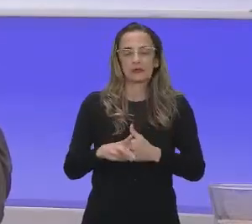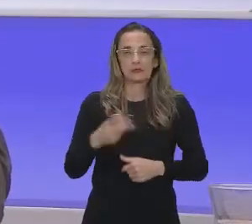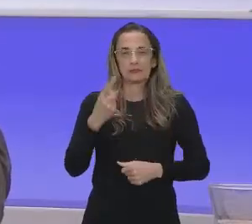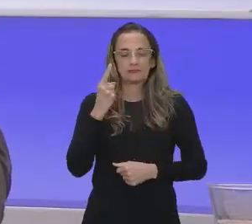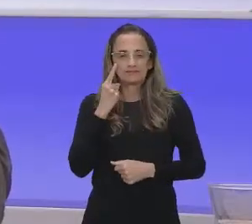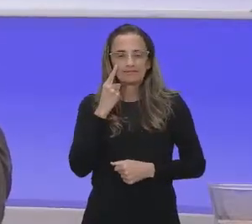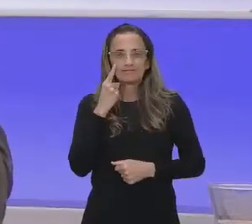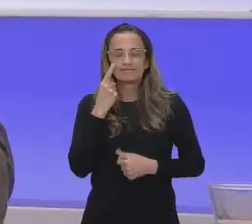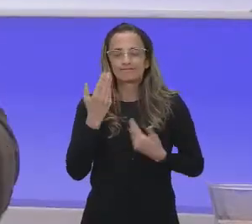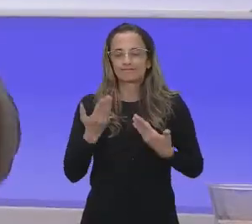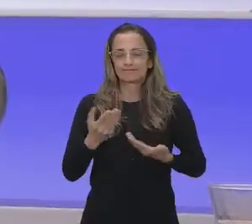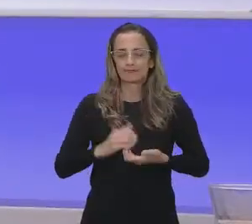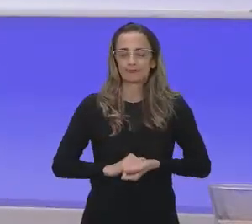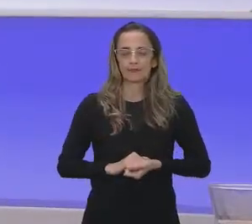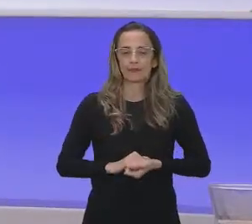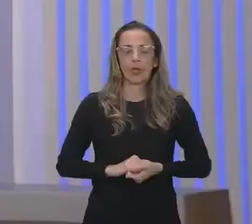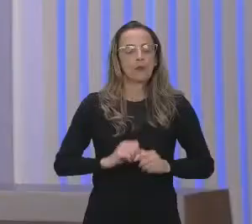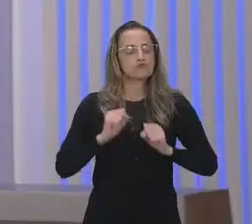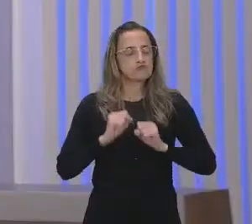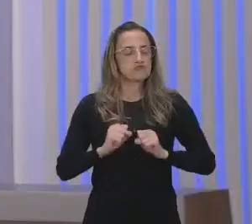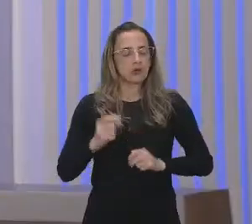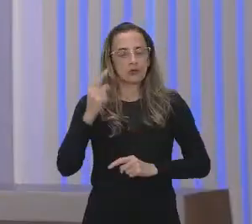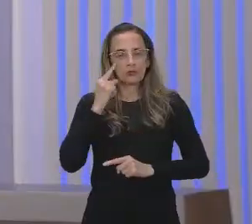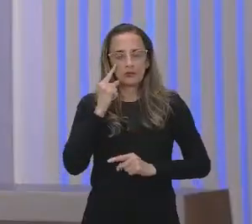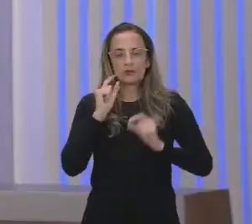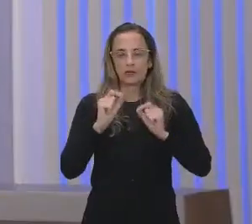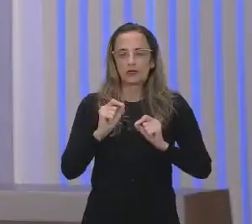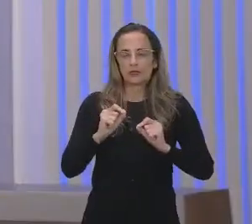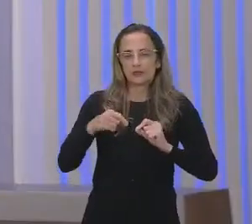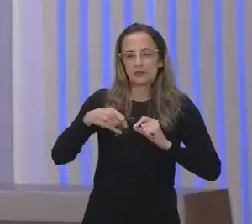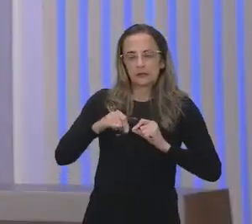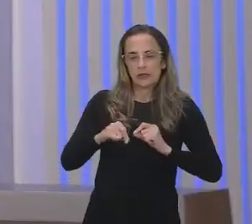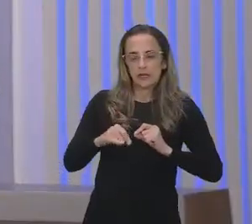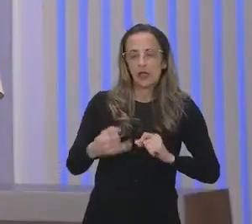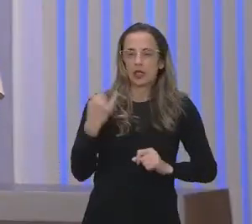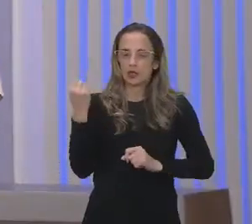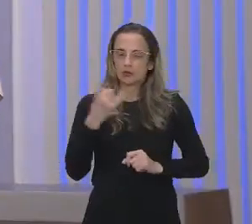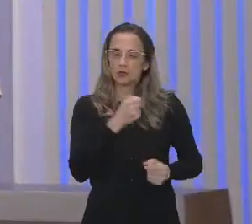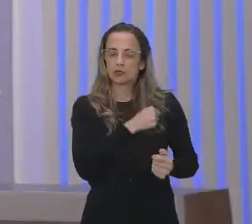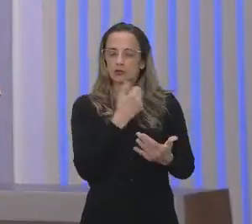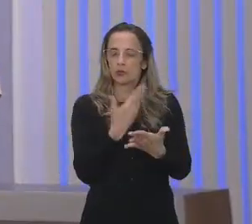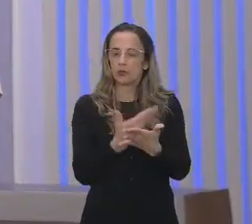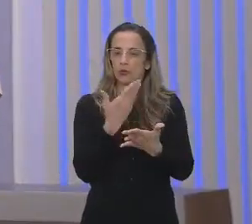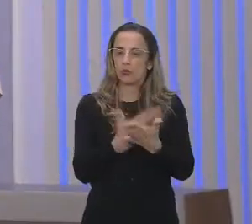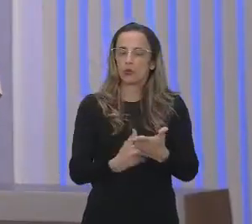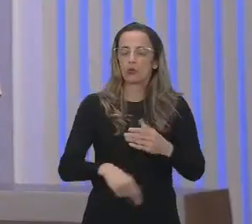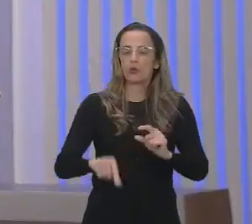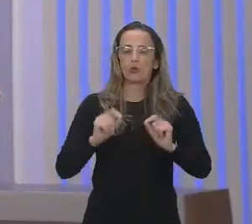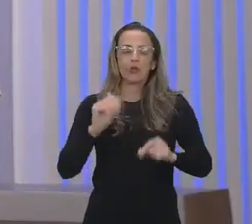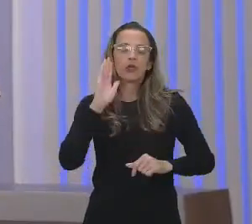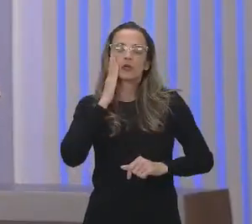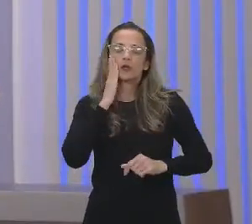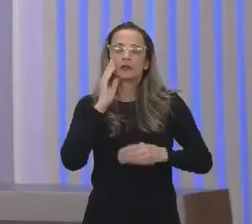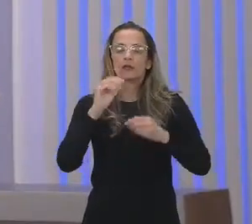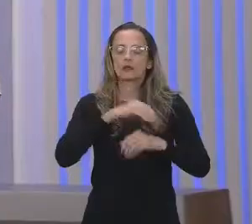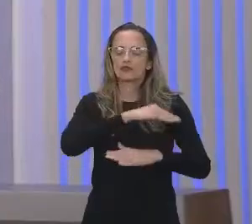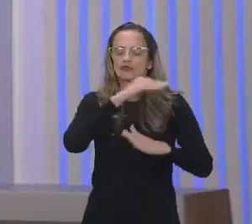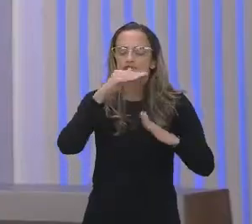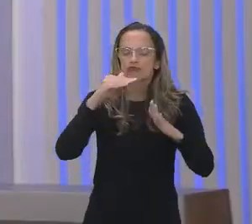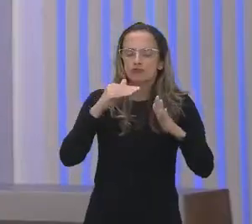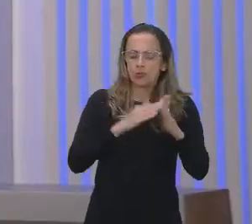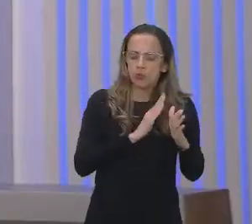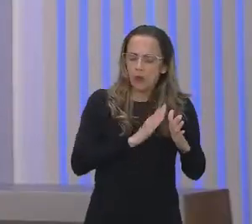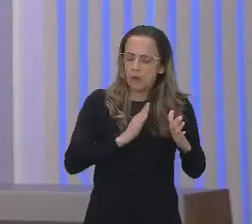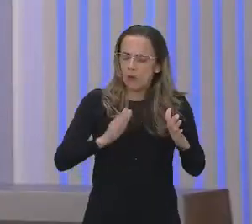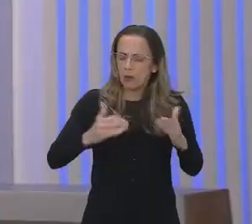pensando. Então, posso pensar que se é importante para um estudante entender todo esse